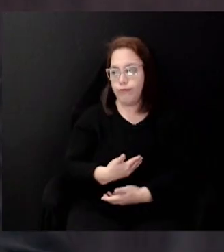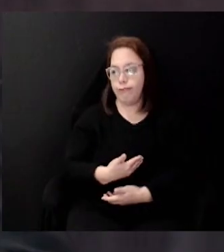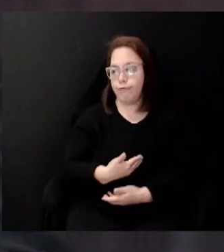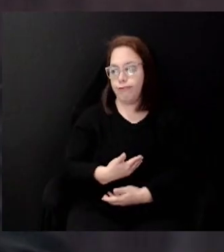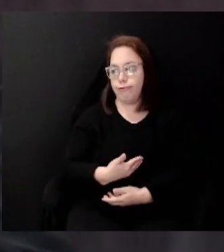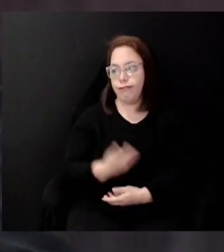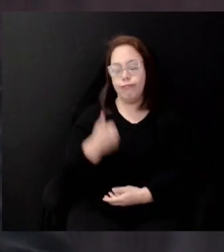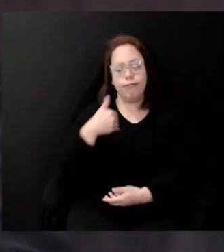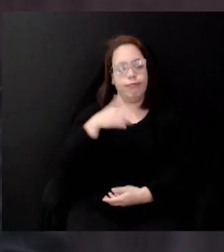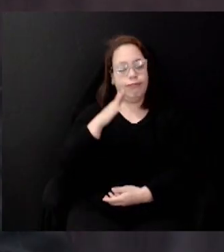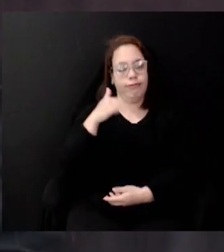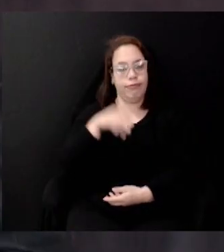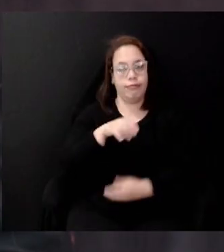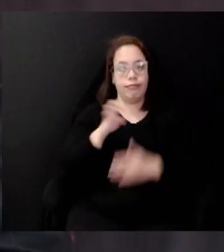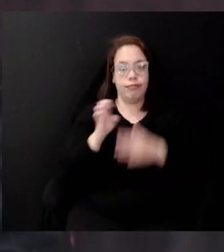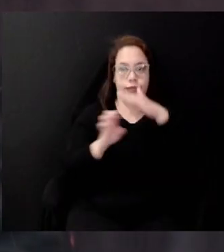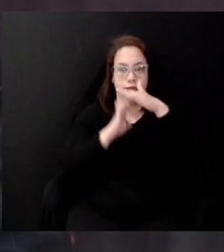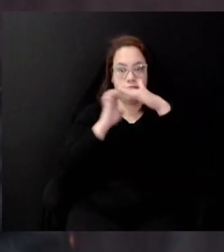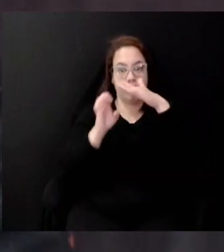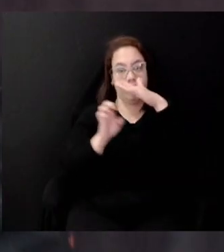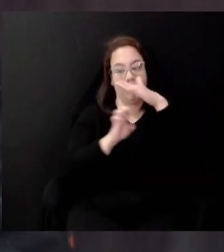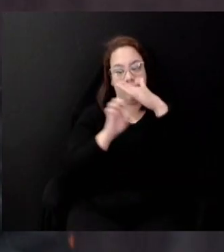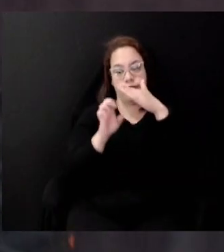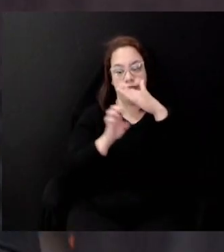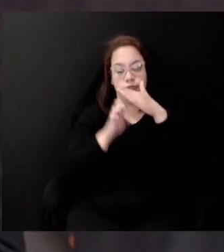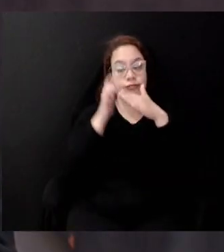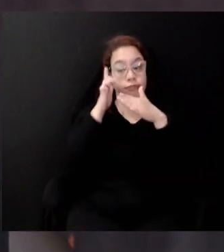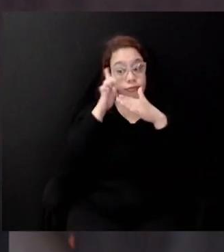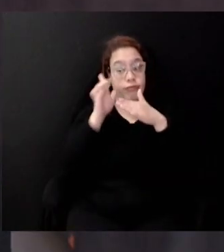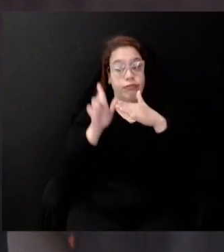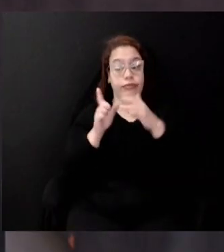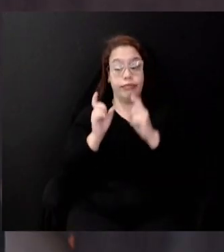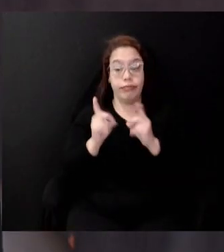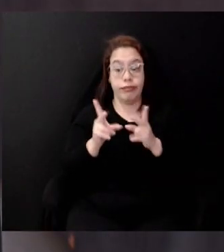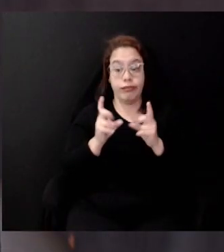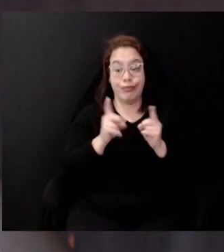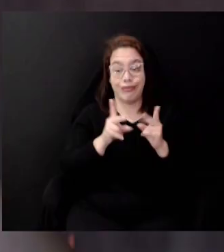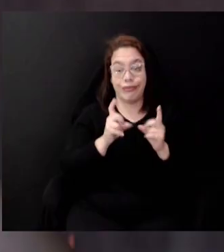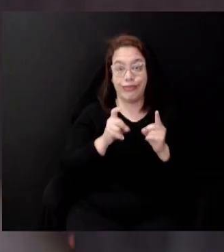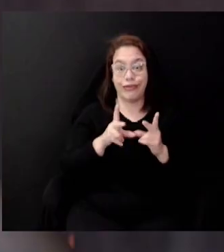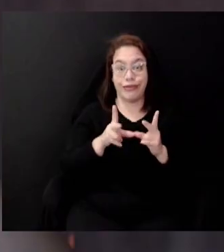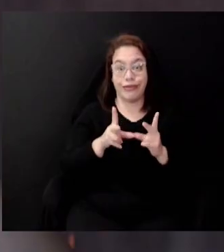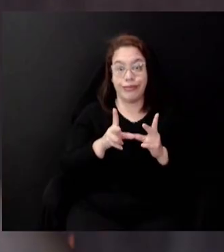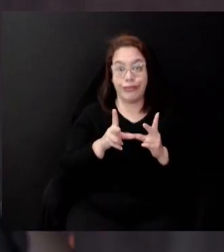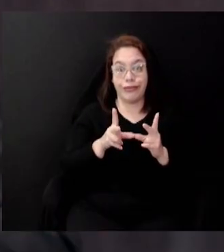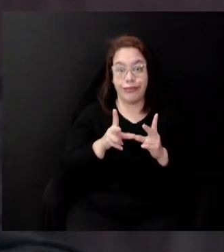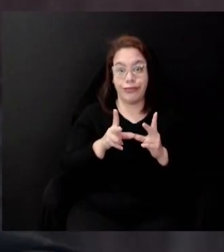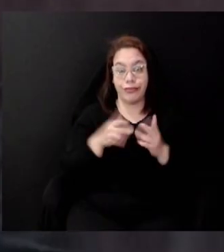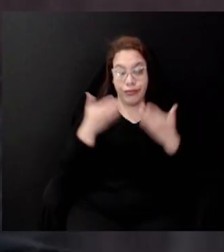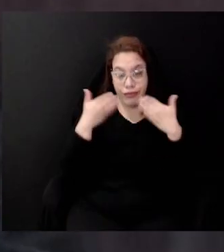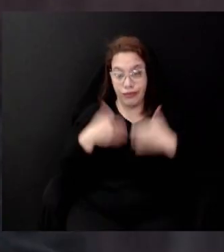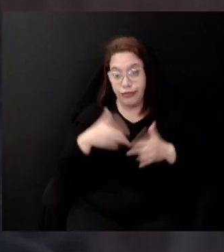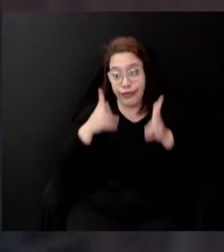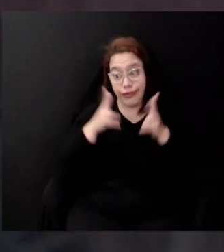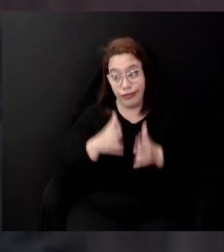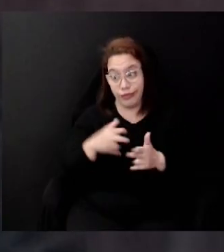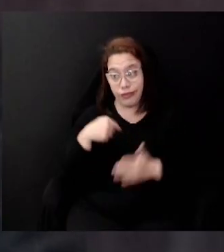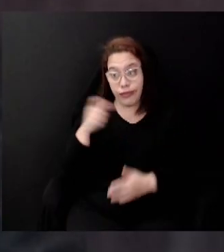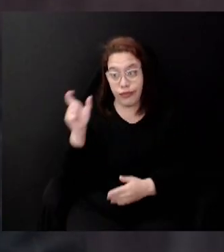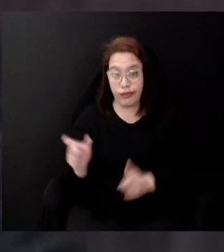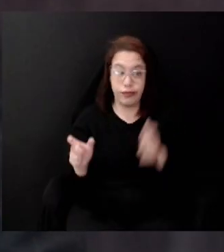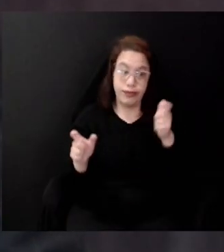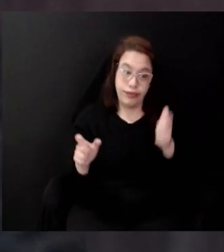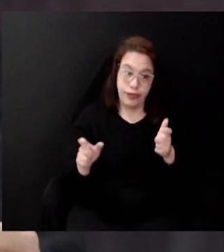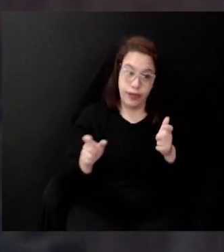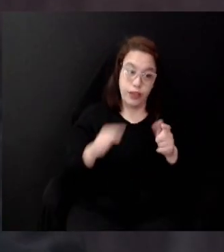as empresas conseguem vender coisas mais personalizadas para cada um de nós. Esse é o